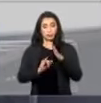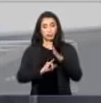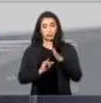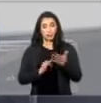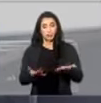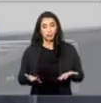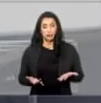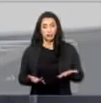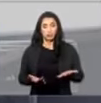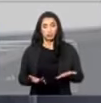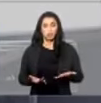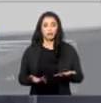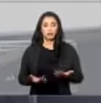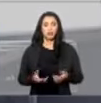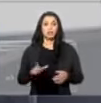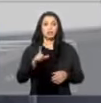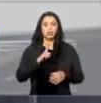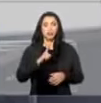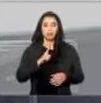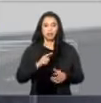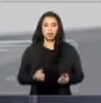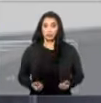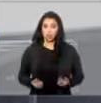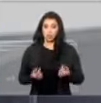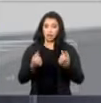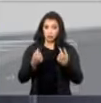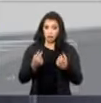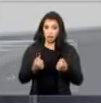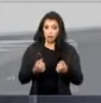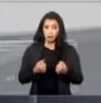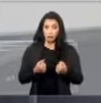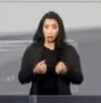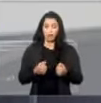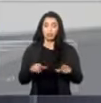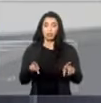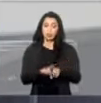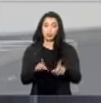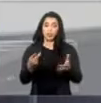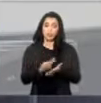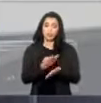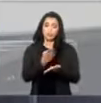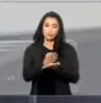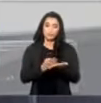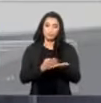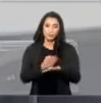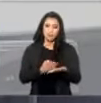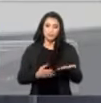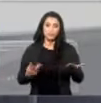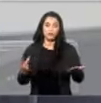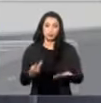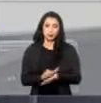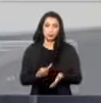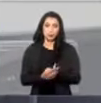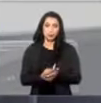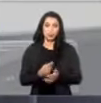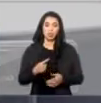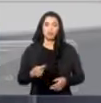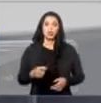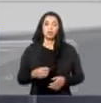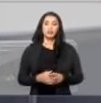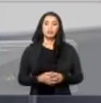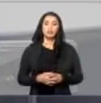gera empregos e cada vez mais cria divisas. Segundo dados oficiais, o nosso setor,